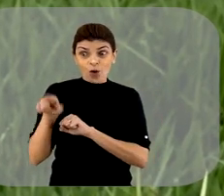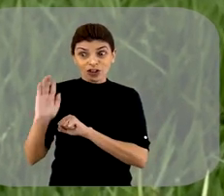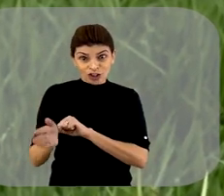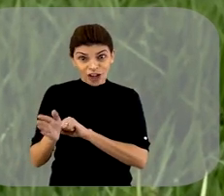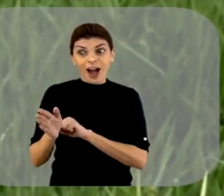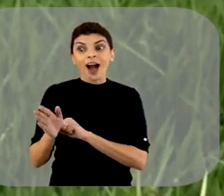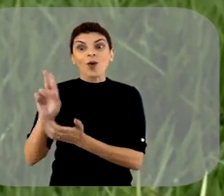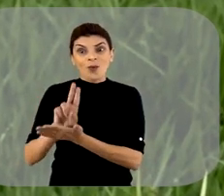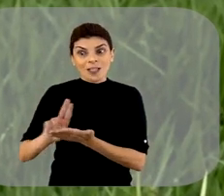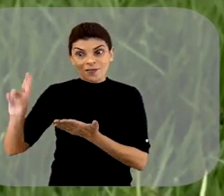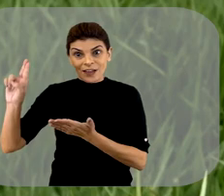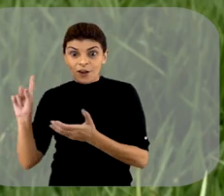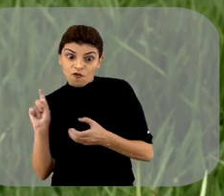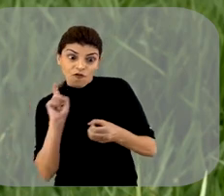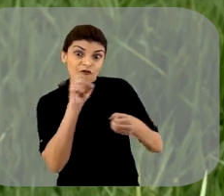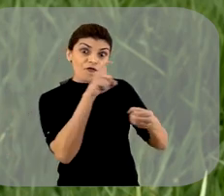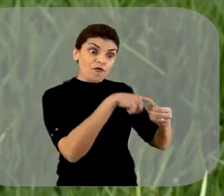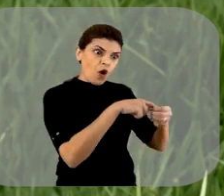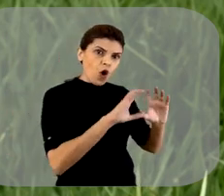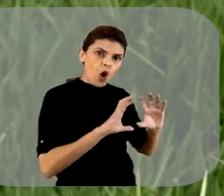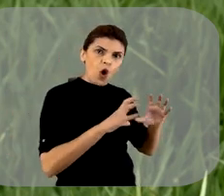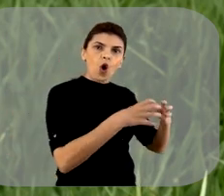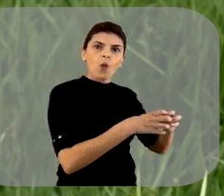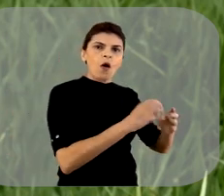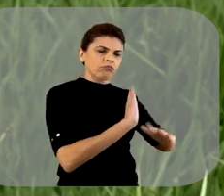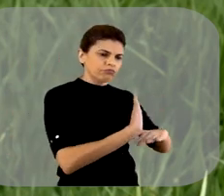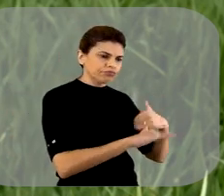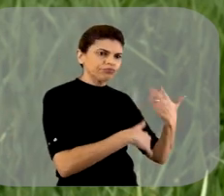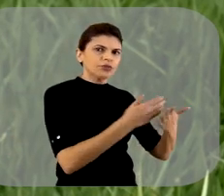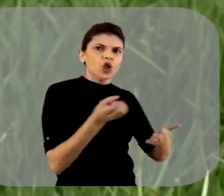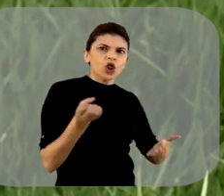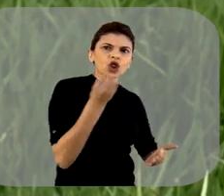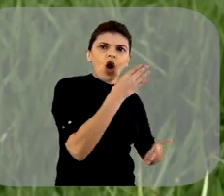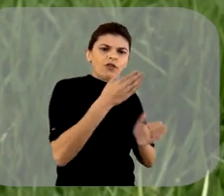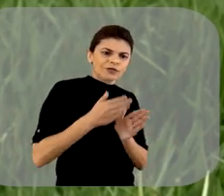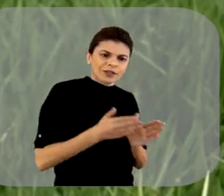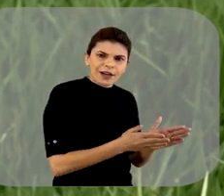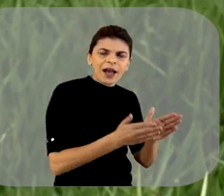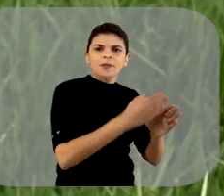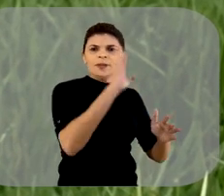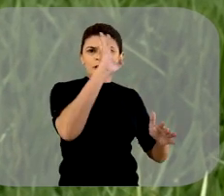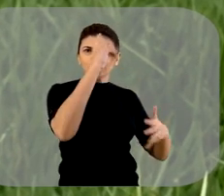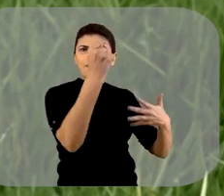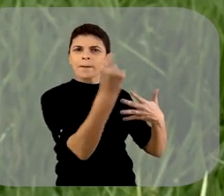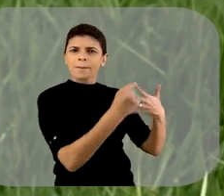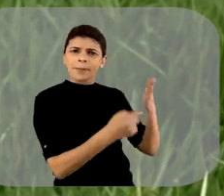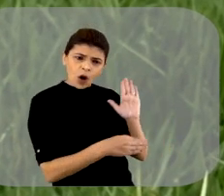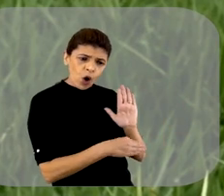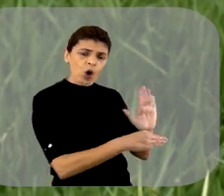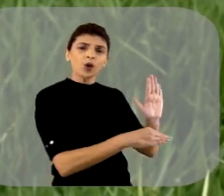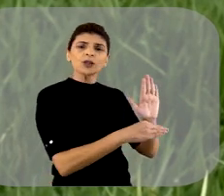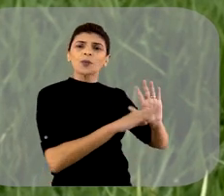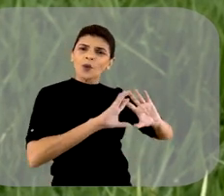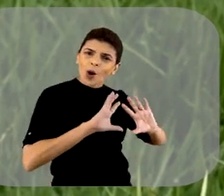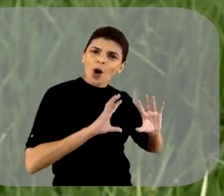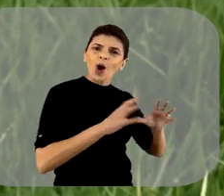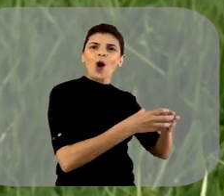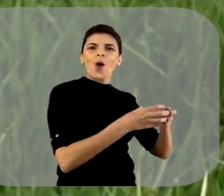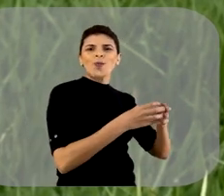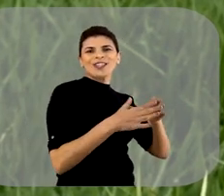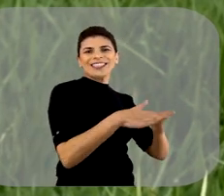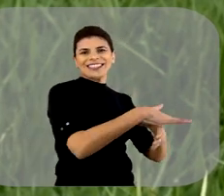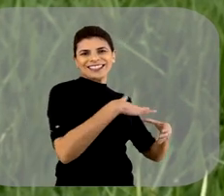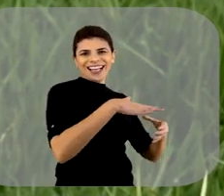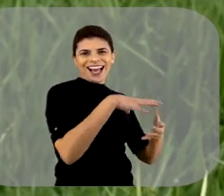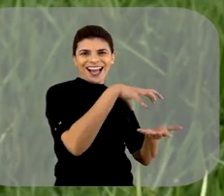sua comunidade e constrói, né, novos caminhos de solução, contribui para a comunidade,